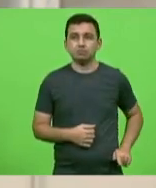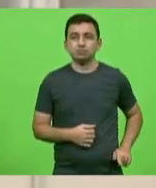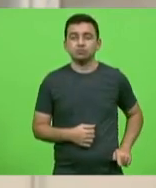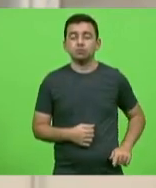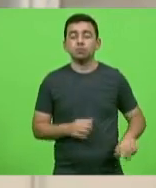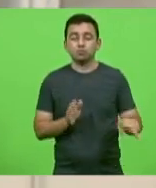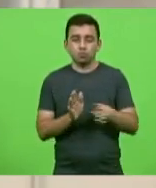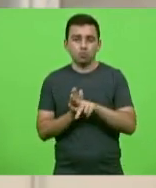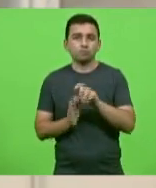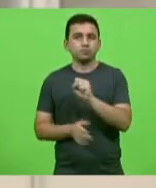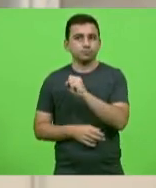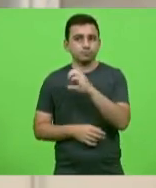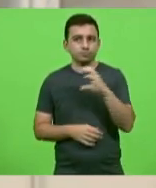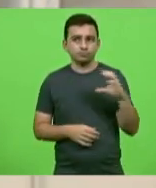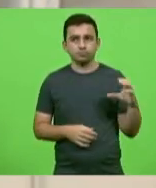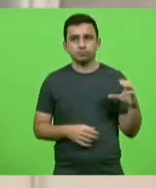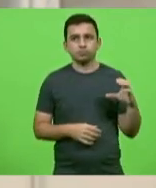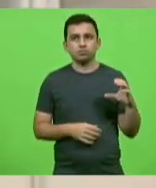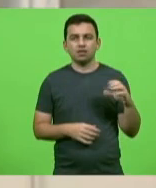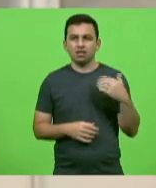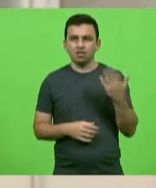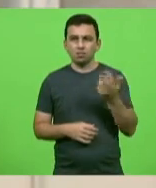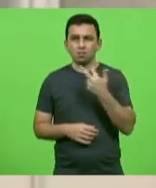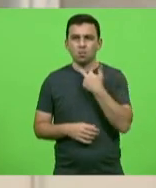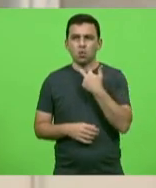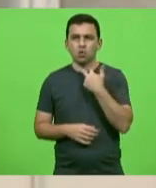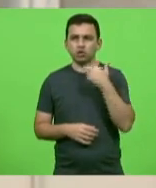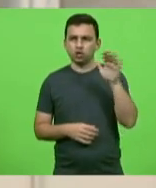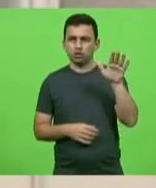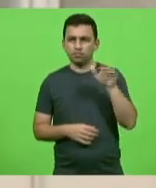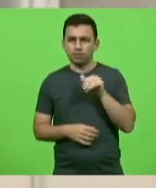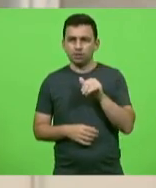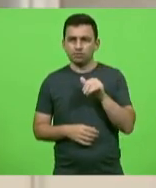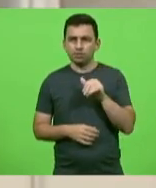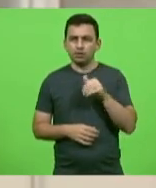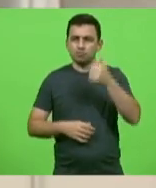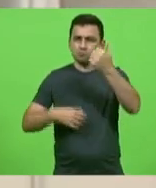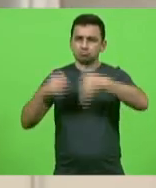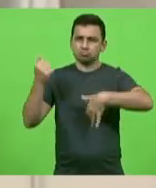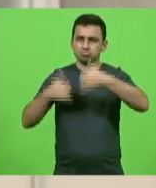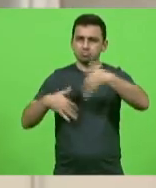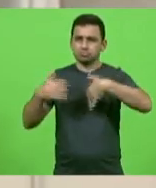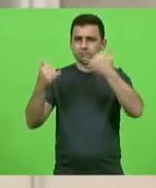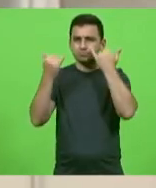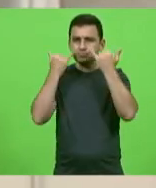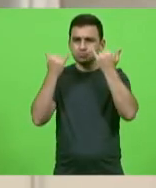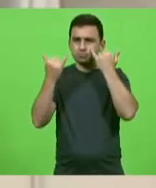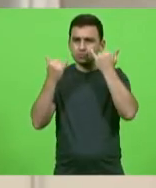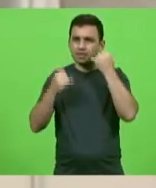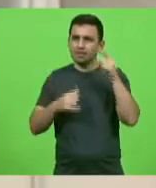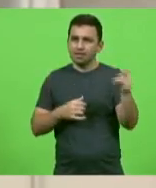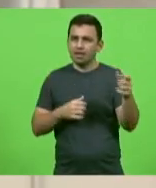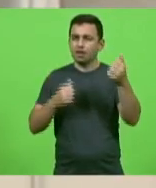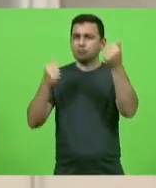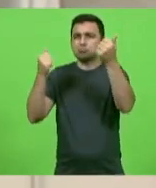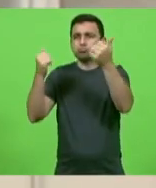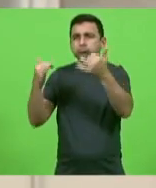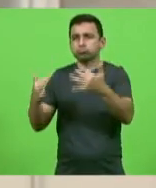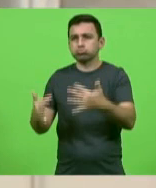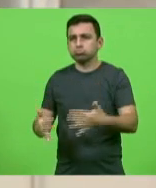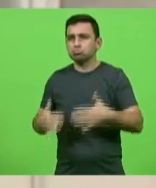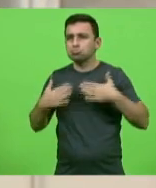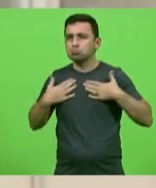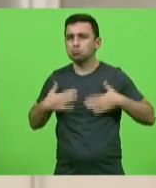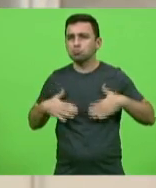de Santa Catarina não poderia ser convocado para prestar informações e o fez por